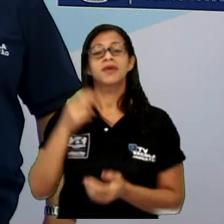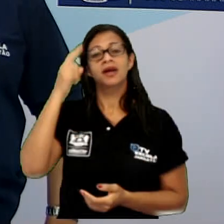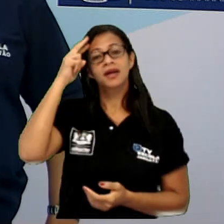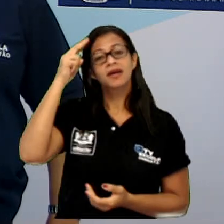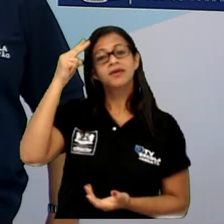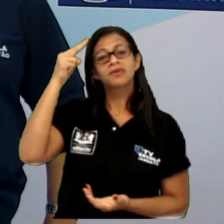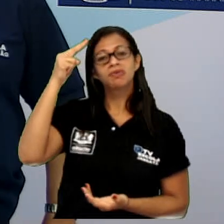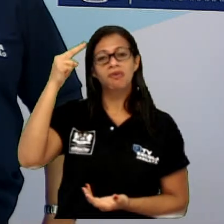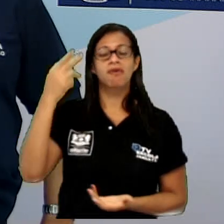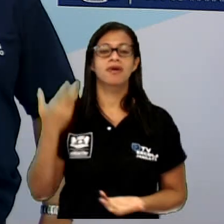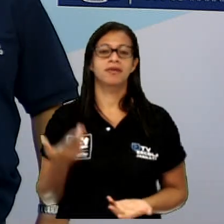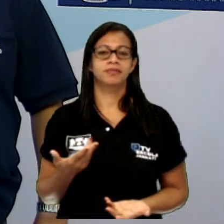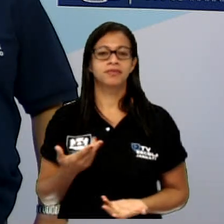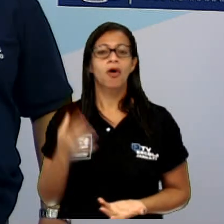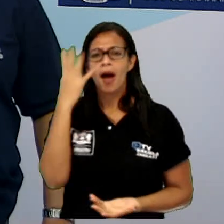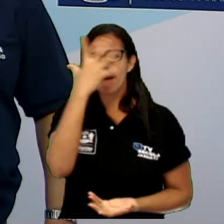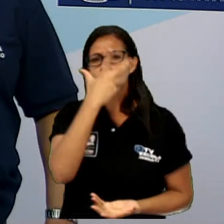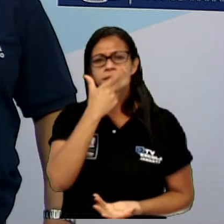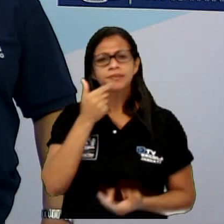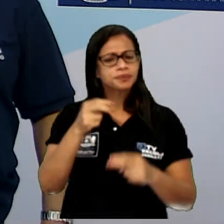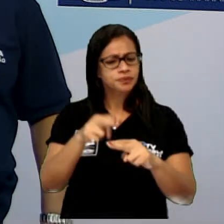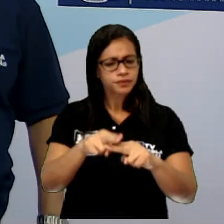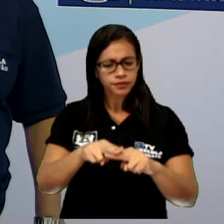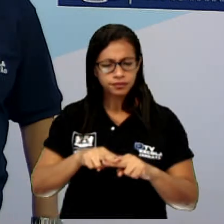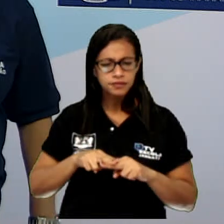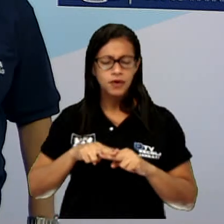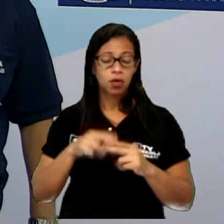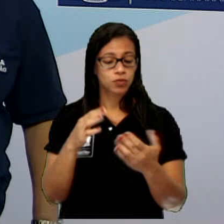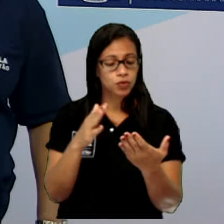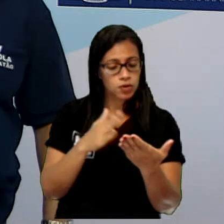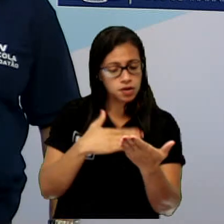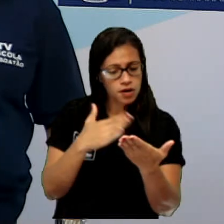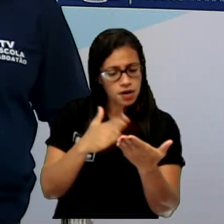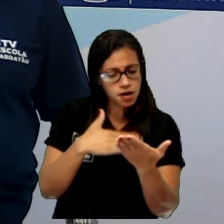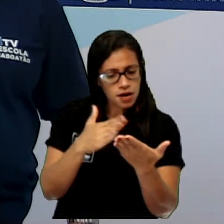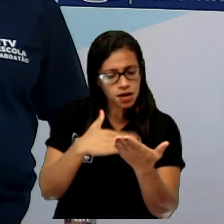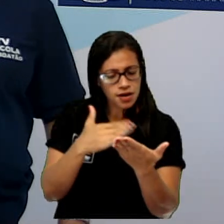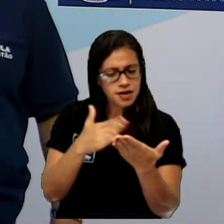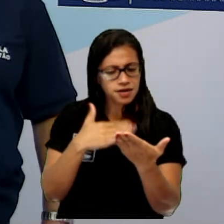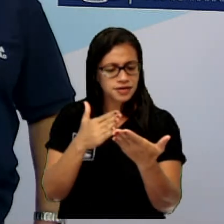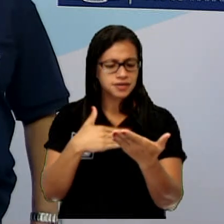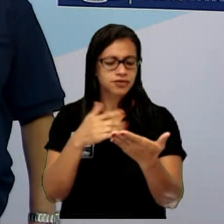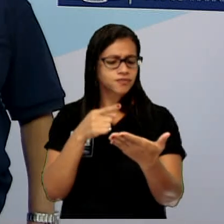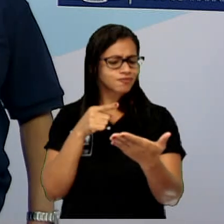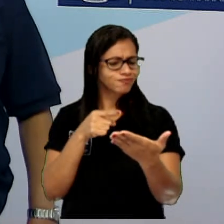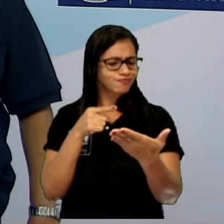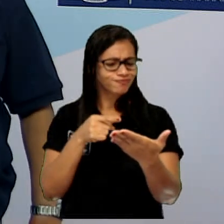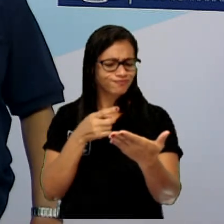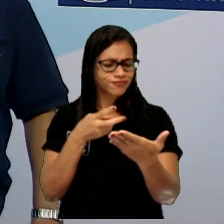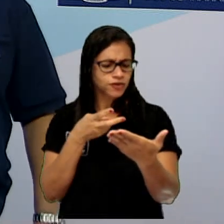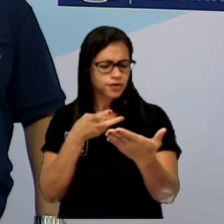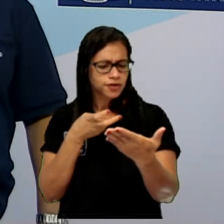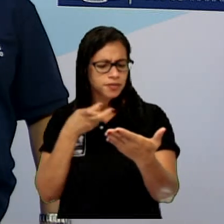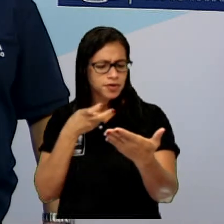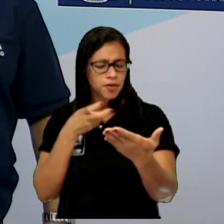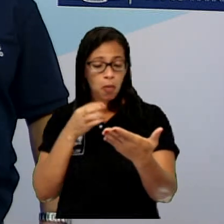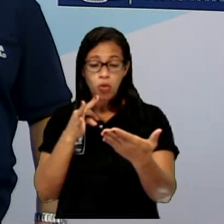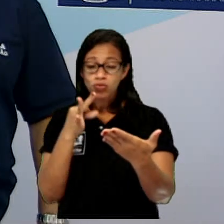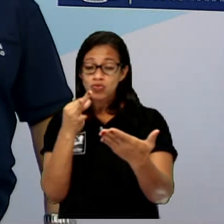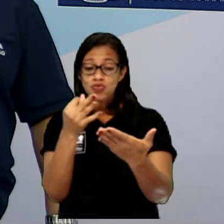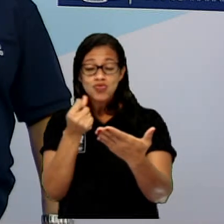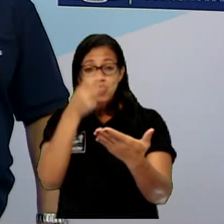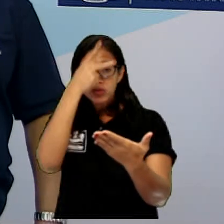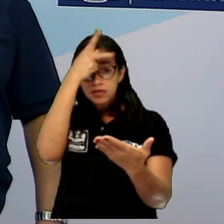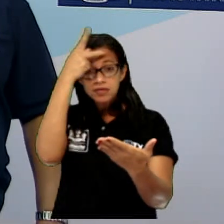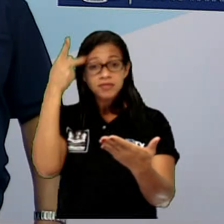história é bonita por isso, porque quando a gente pega um livro de história, todos aqueles fatos históricos, todas aquelas pessoas que estão ali, elas